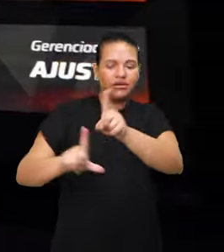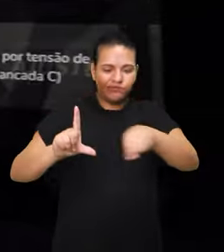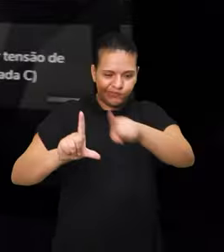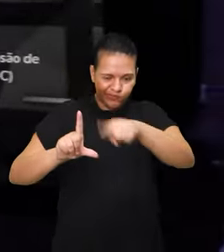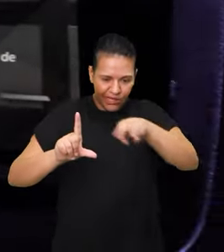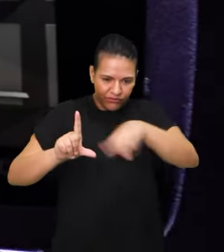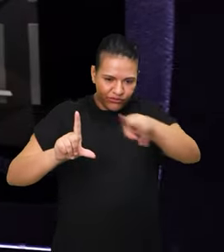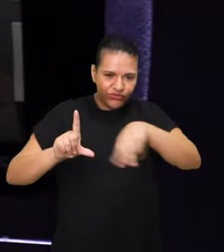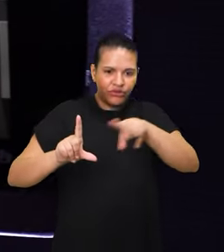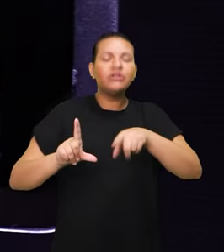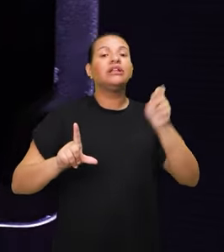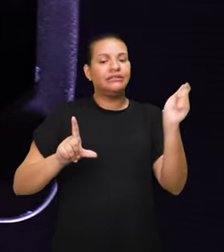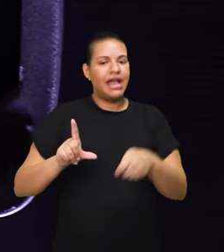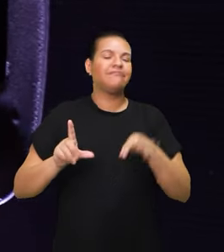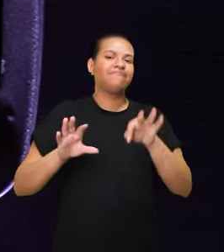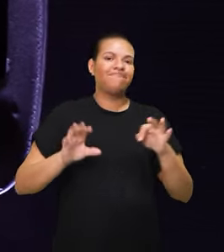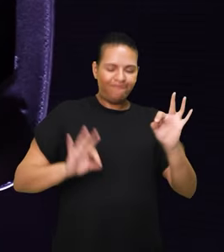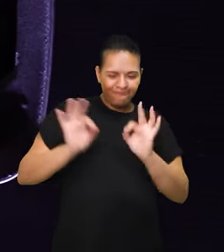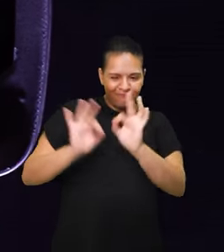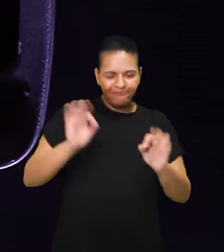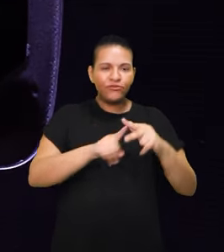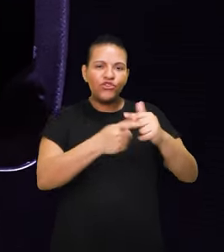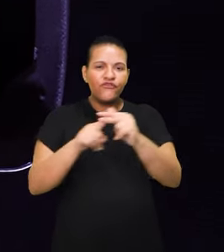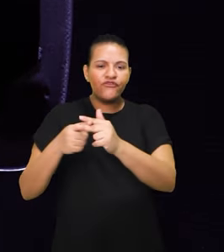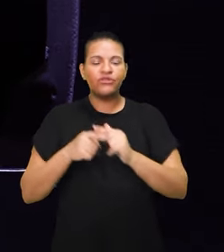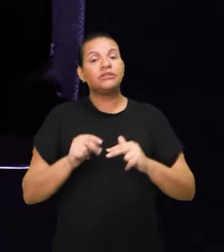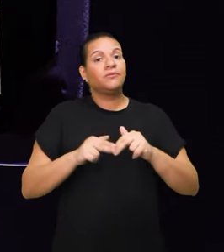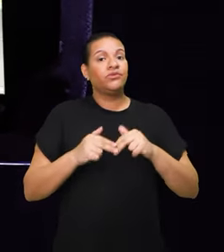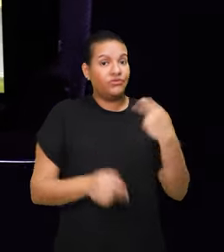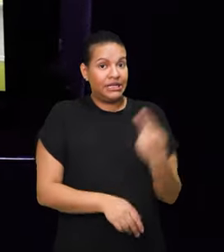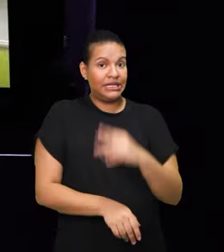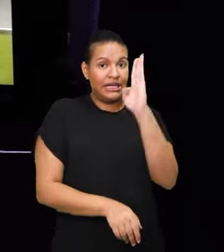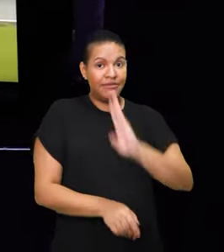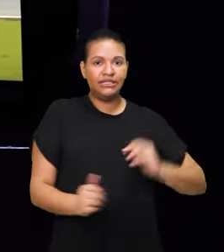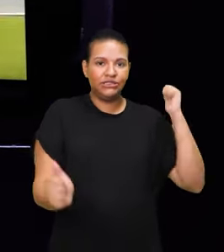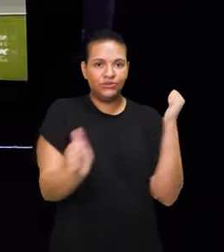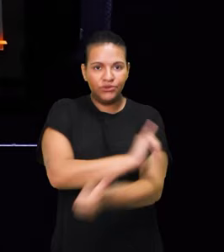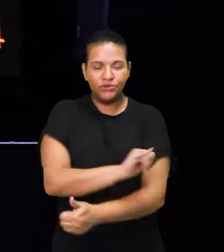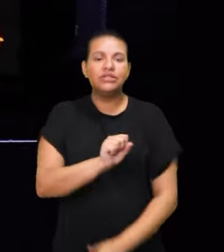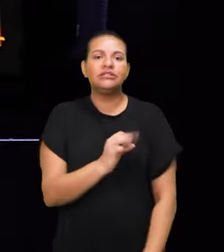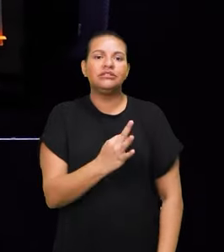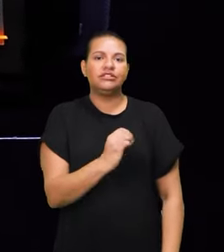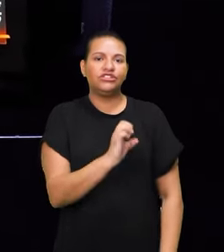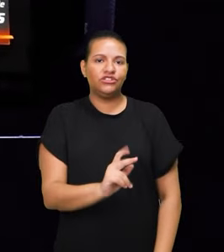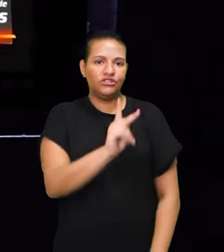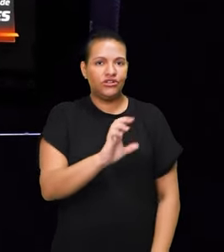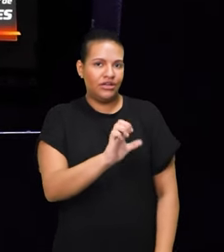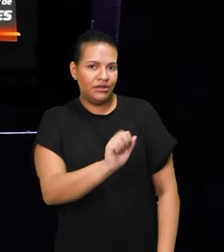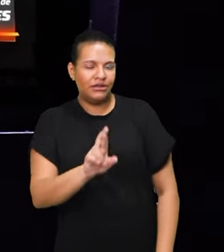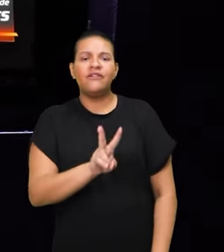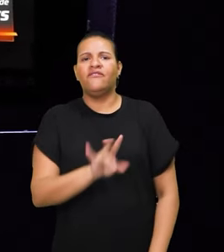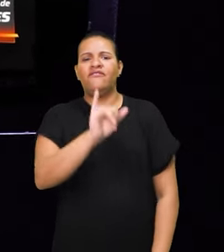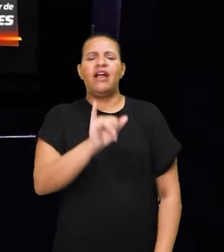tela Anderson é branco tem cabelos loiros olhos azuis e barba grisal customizável tudo muito avançado então a stockar no Brasil vai ser